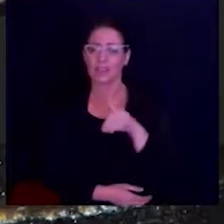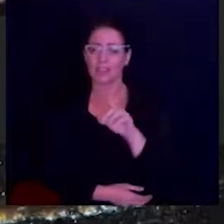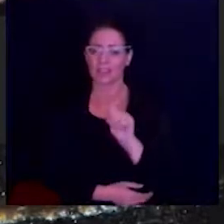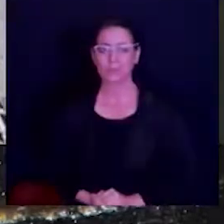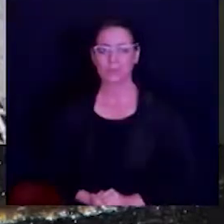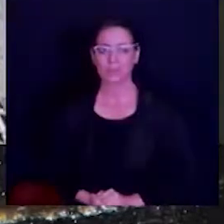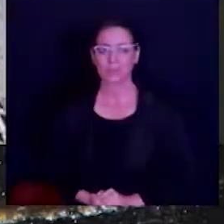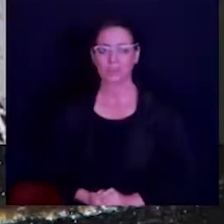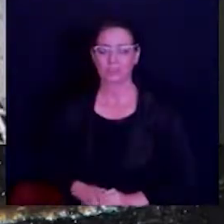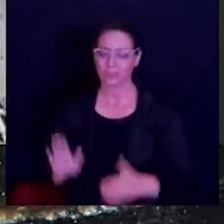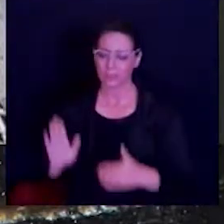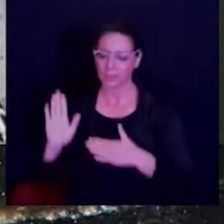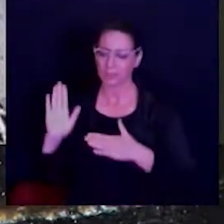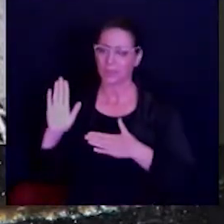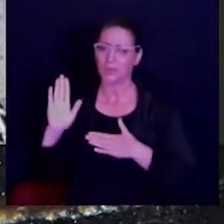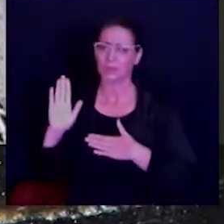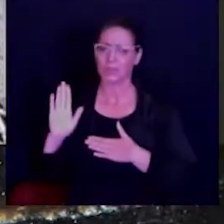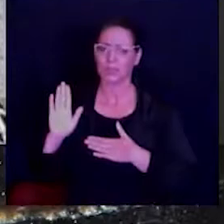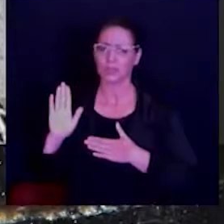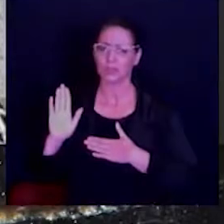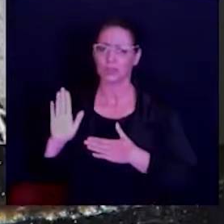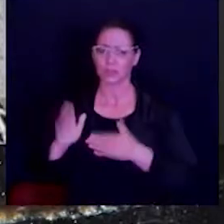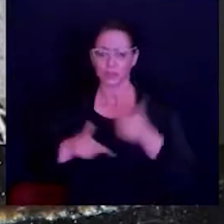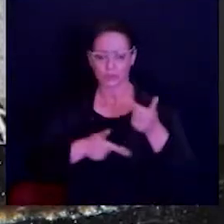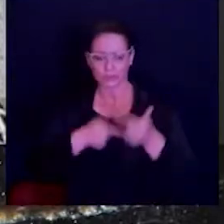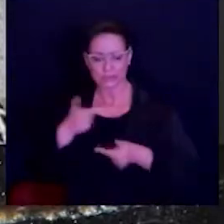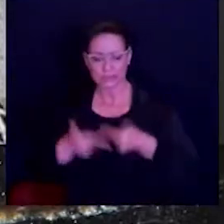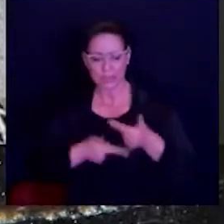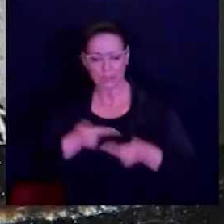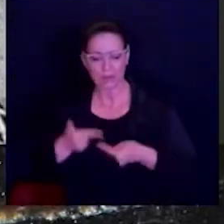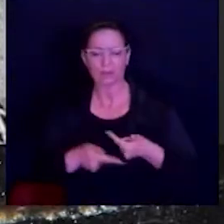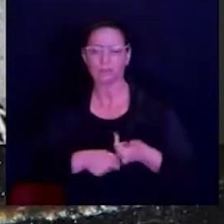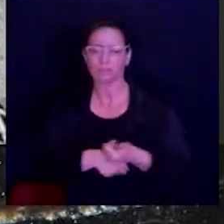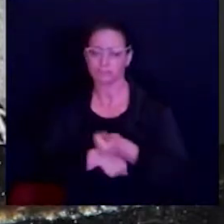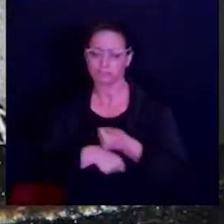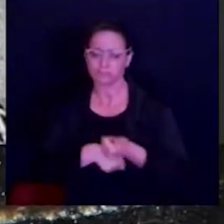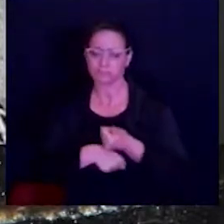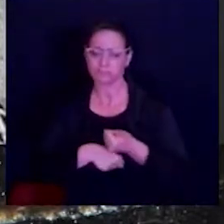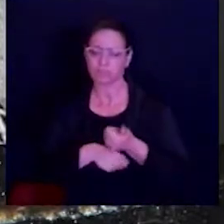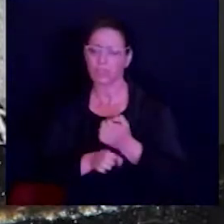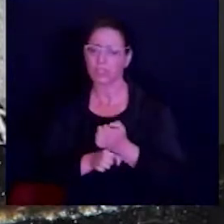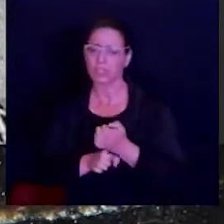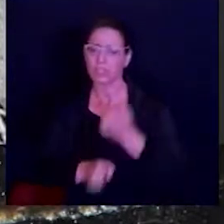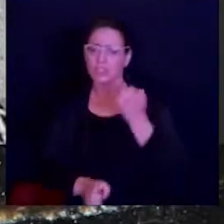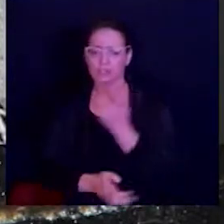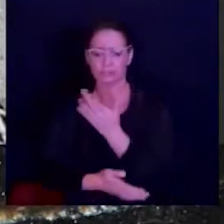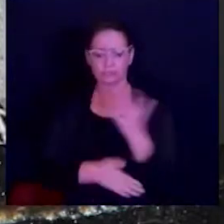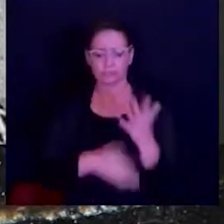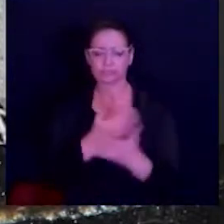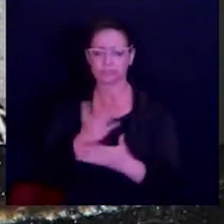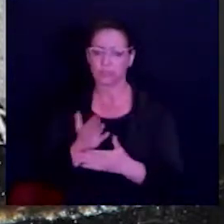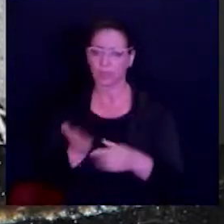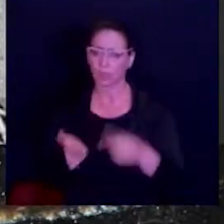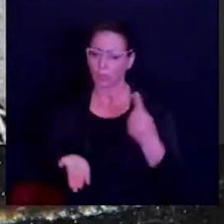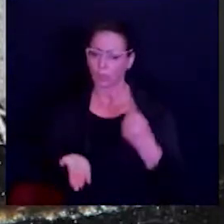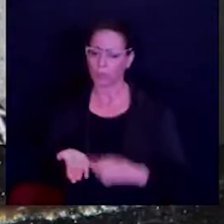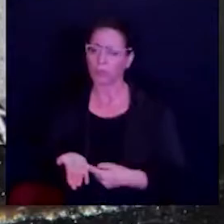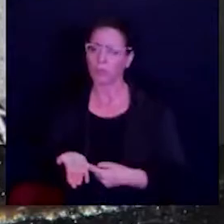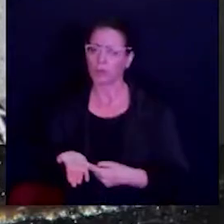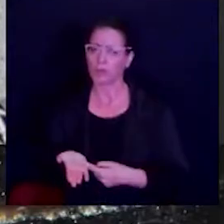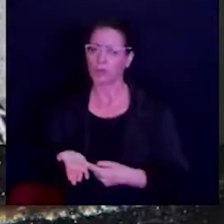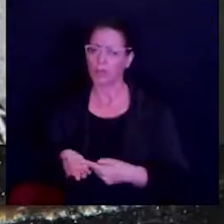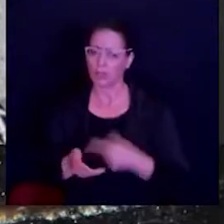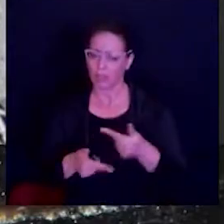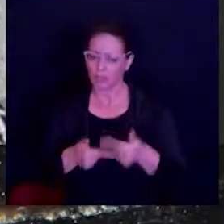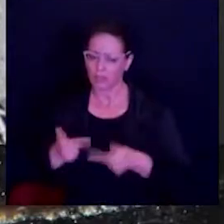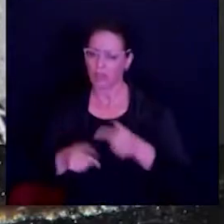juramento. Prometo que, no exercício da minha profissão de engenheira ambiental, cumprirei minhas atividades visando